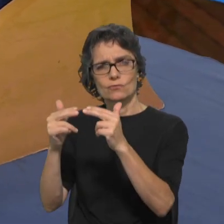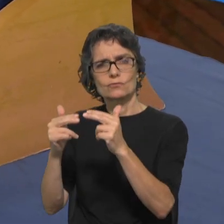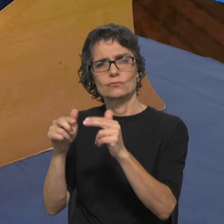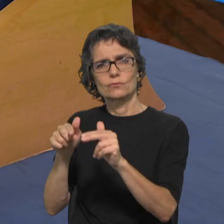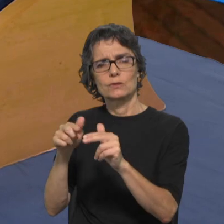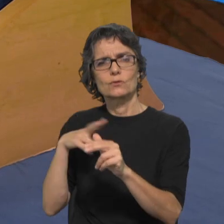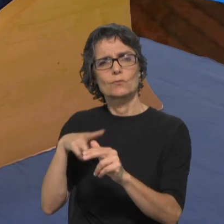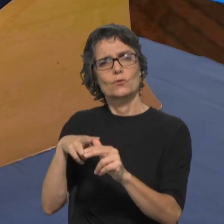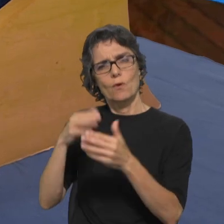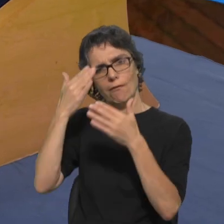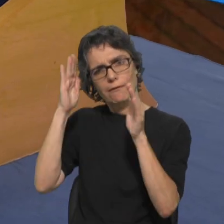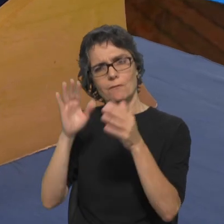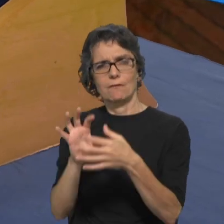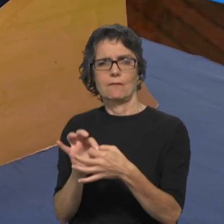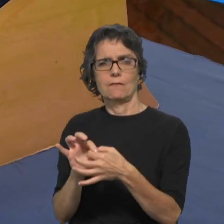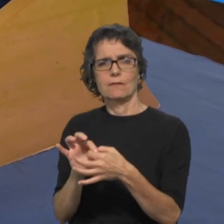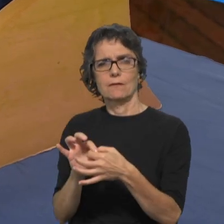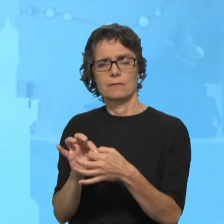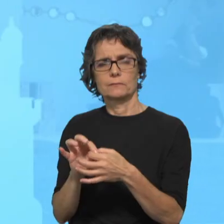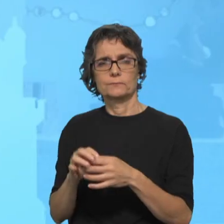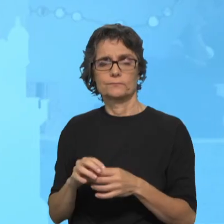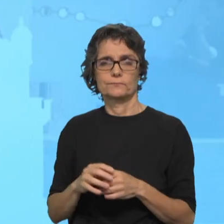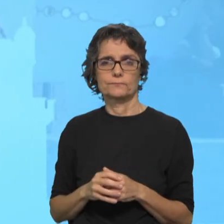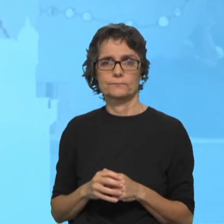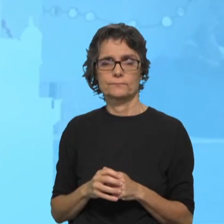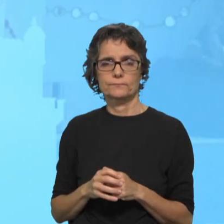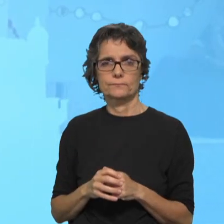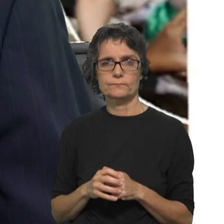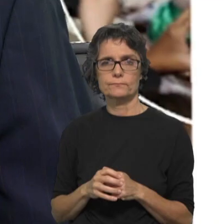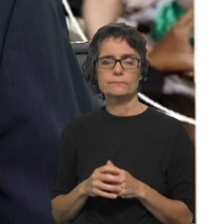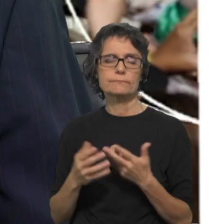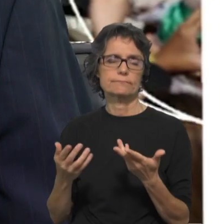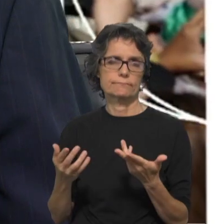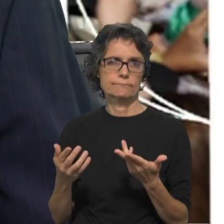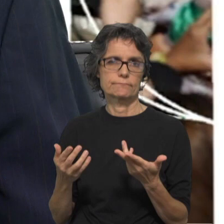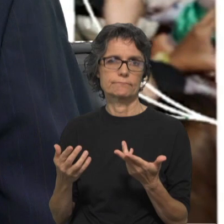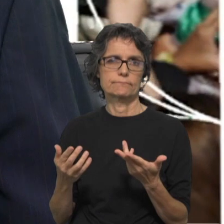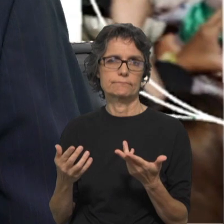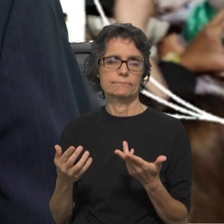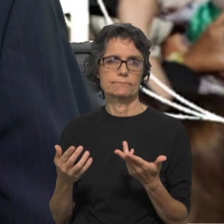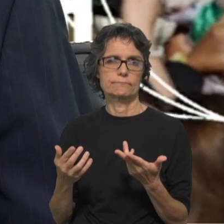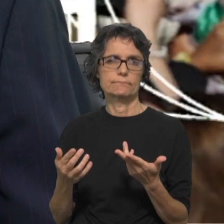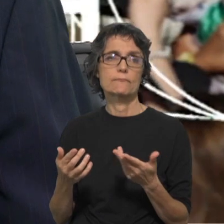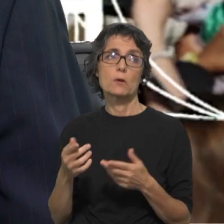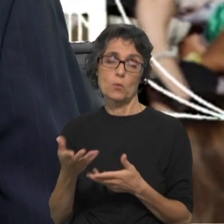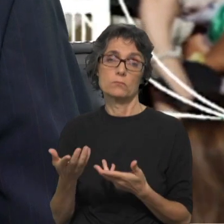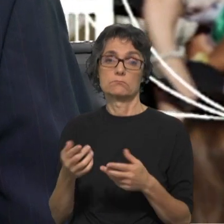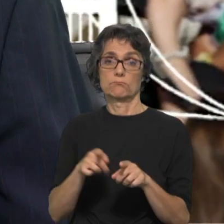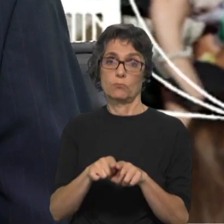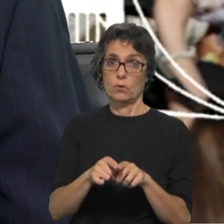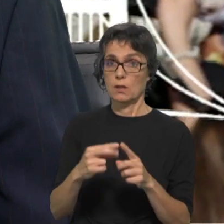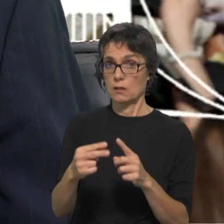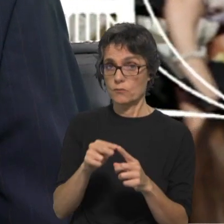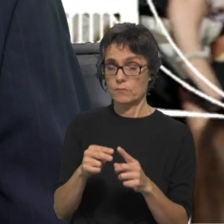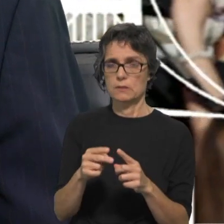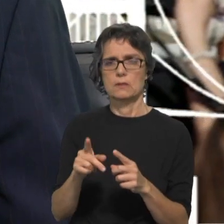um Portugal democrático, que se viria depois a manifestar mais tarde. Claro. Tanto do seu ponto de vista, digamos, político e da